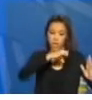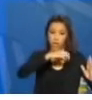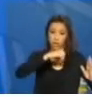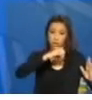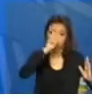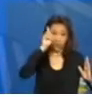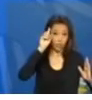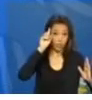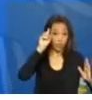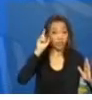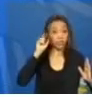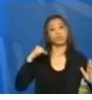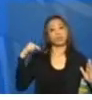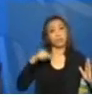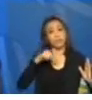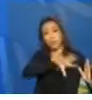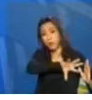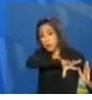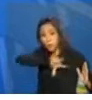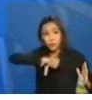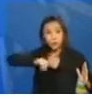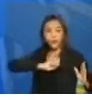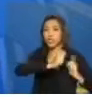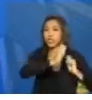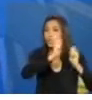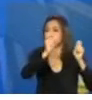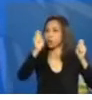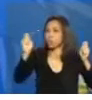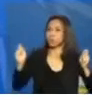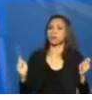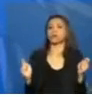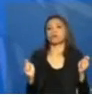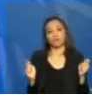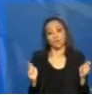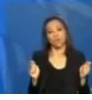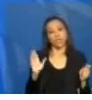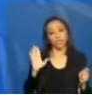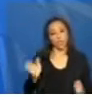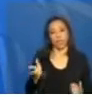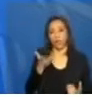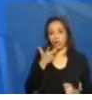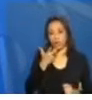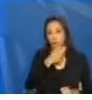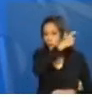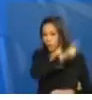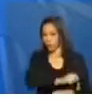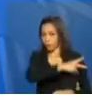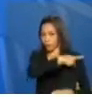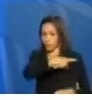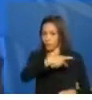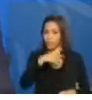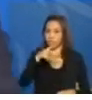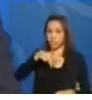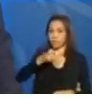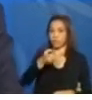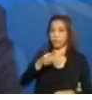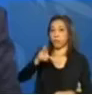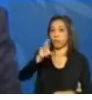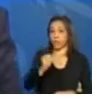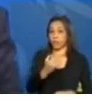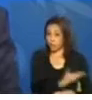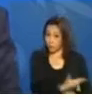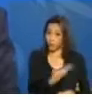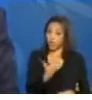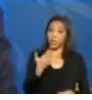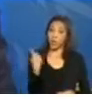a execução de todo esse pagamento. E como disse o presidente Pedro, nós estamos encurtando